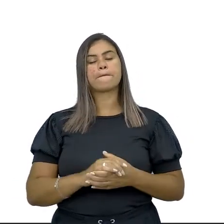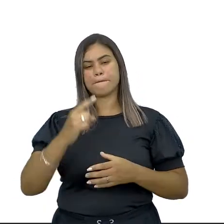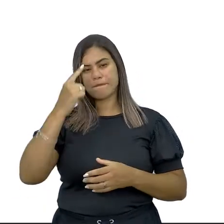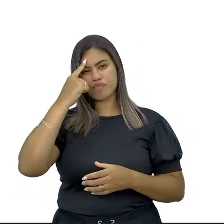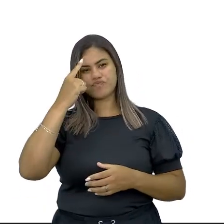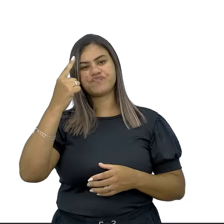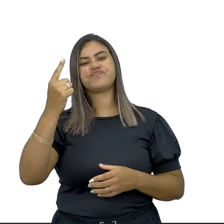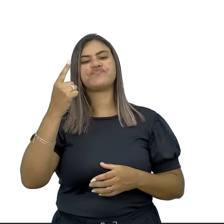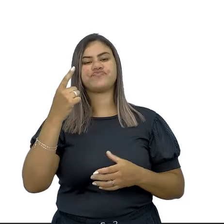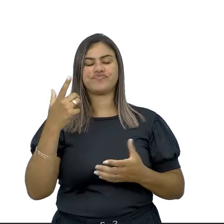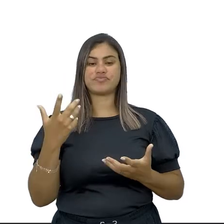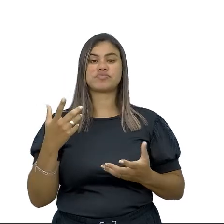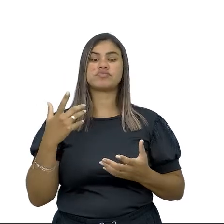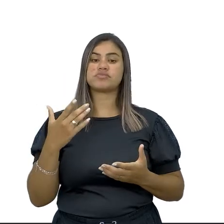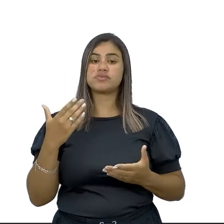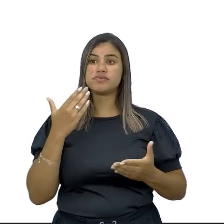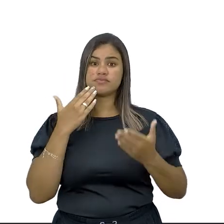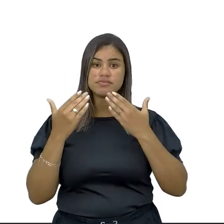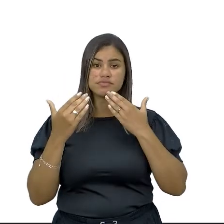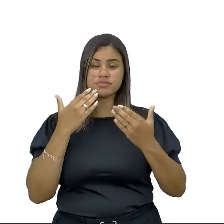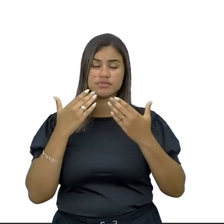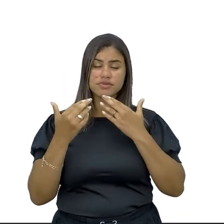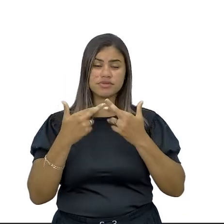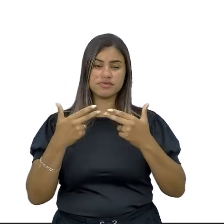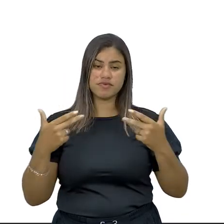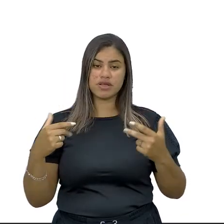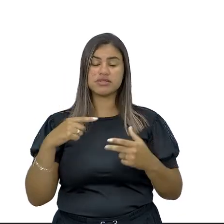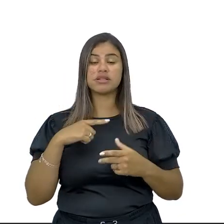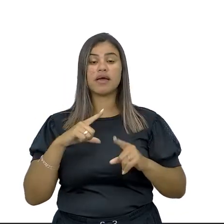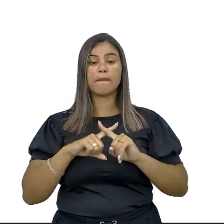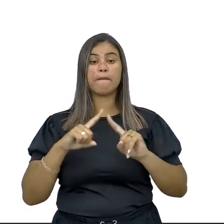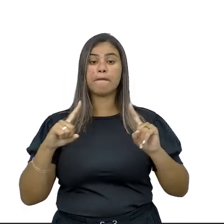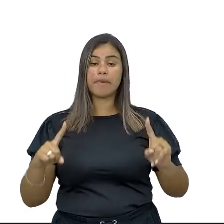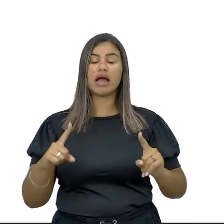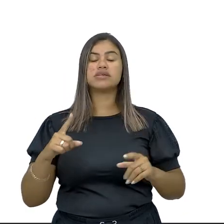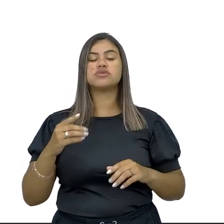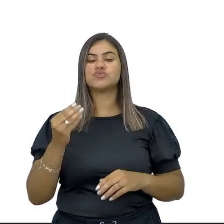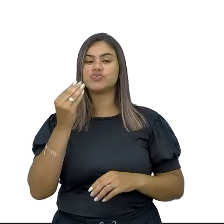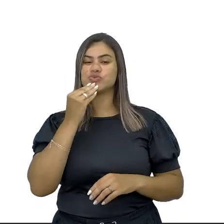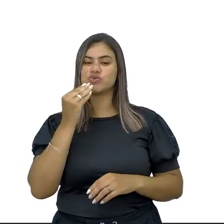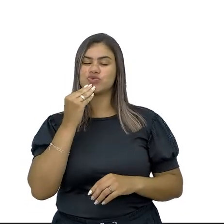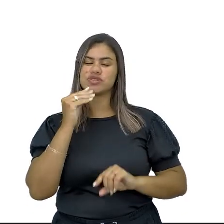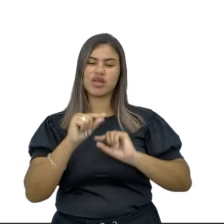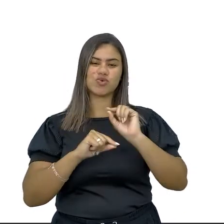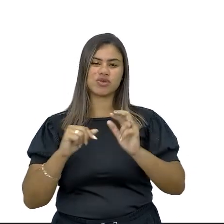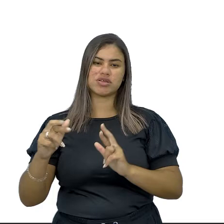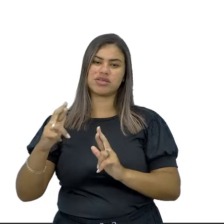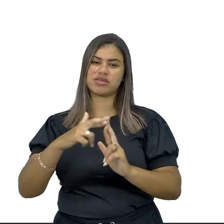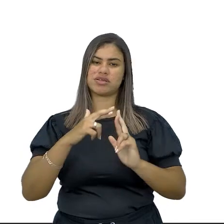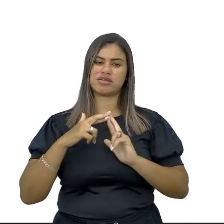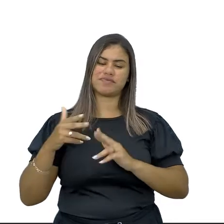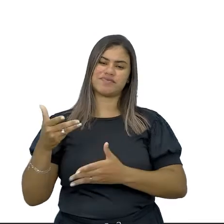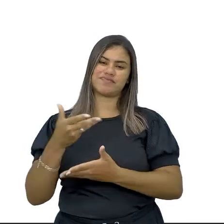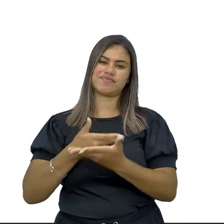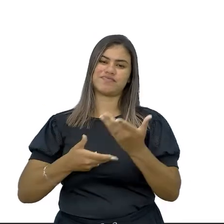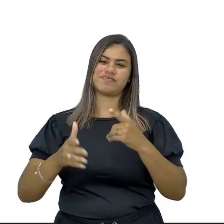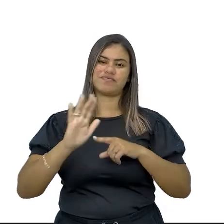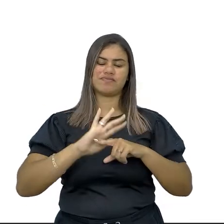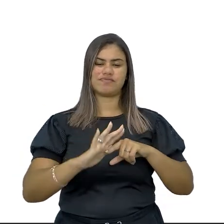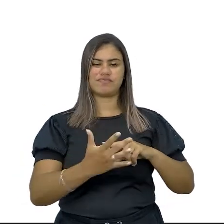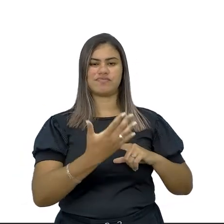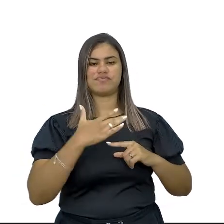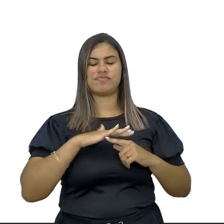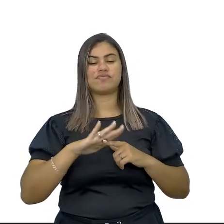nossas exaustivas demandas, nós temos a oportunidade de criarmos uma grande rede de colaboração e